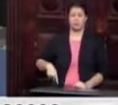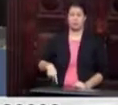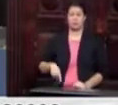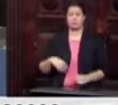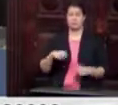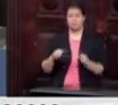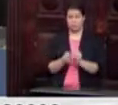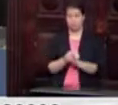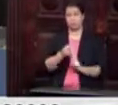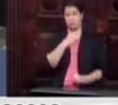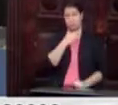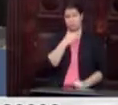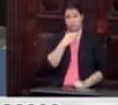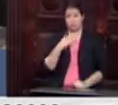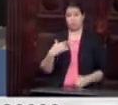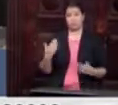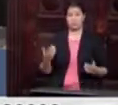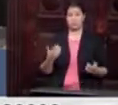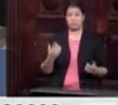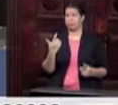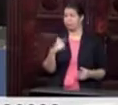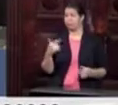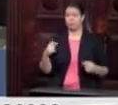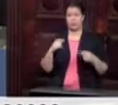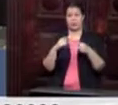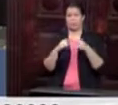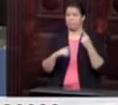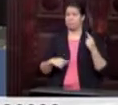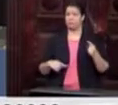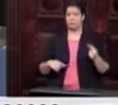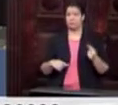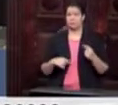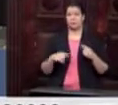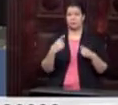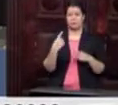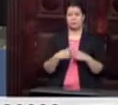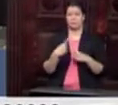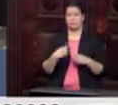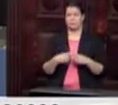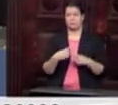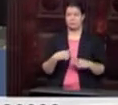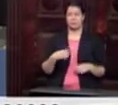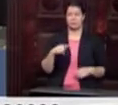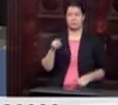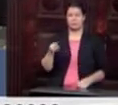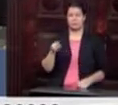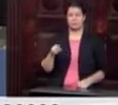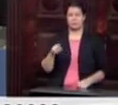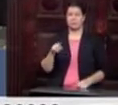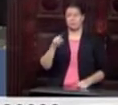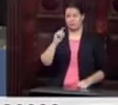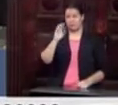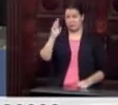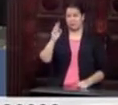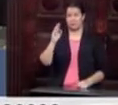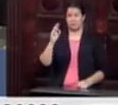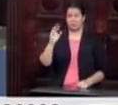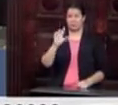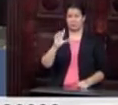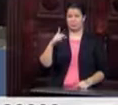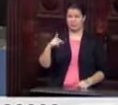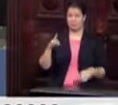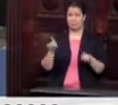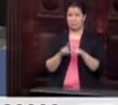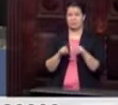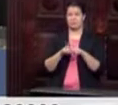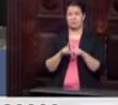Pisciani. Então eu acredito que haja uma incoerência da parte do encaminhamento do relator, o deputado Luiz Paulo, do deputado Pedro Paulo,